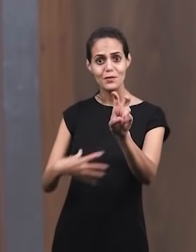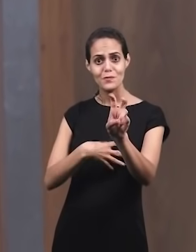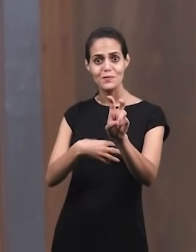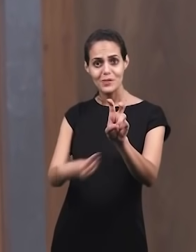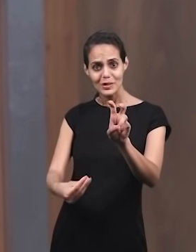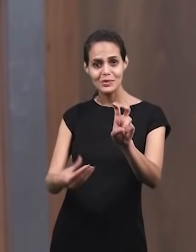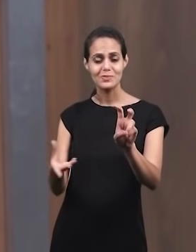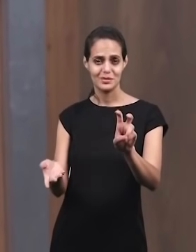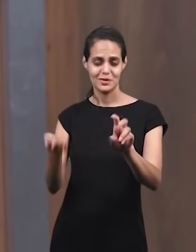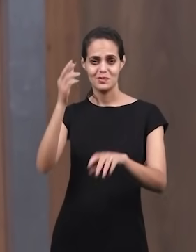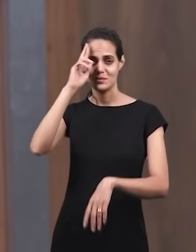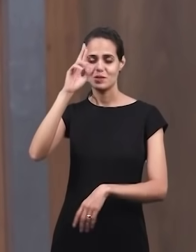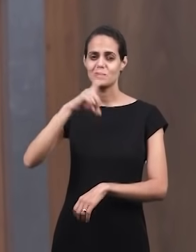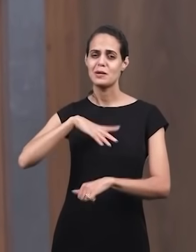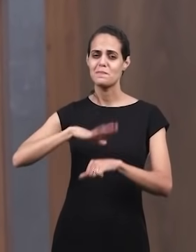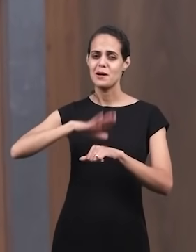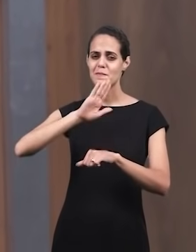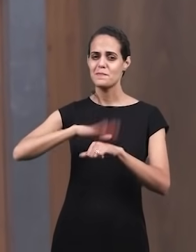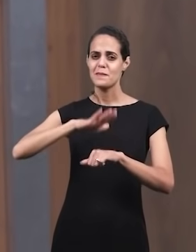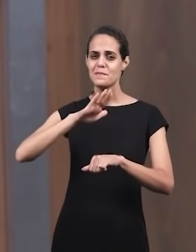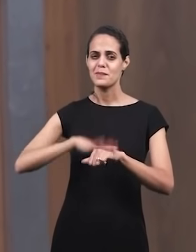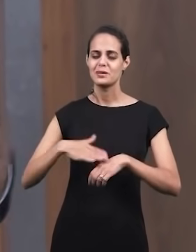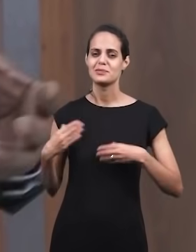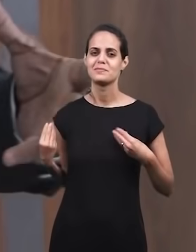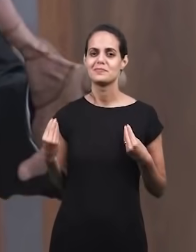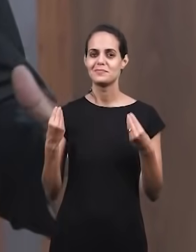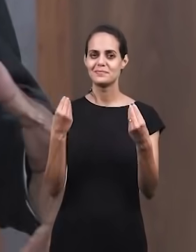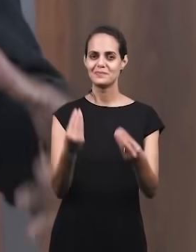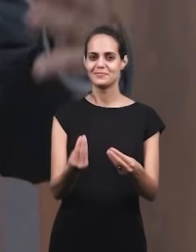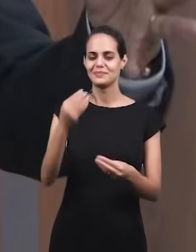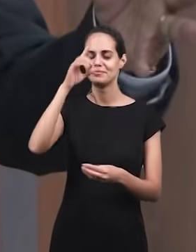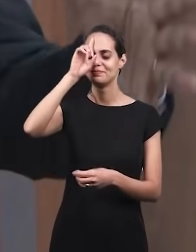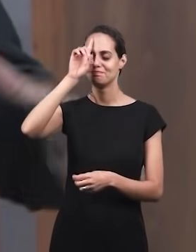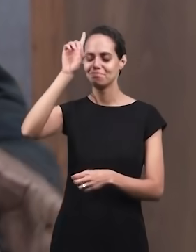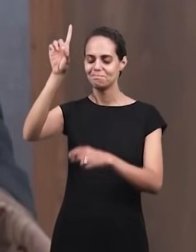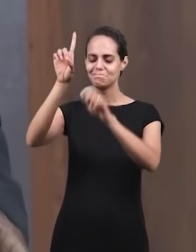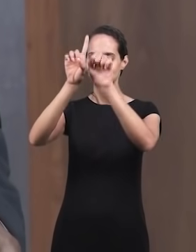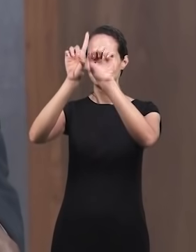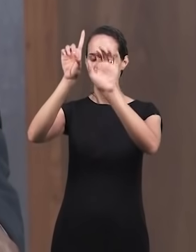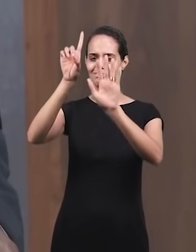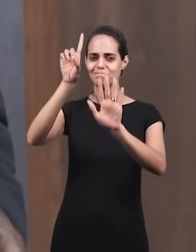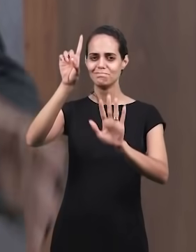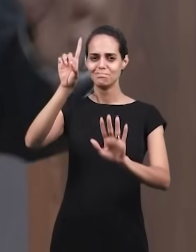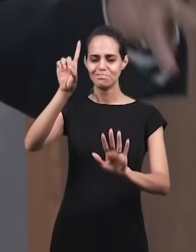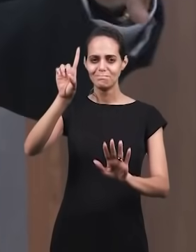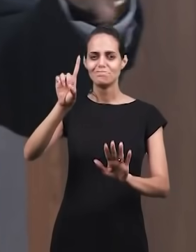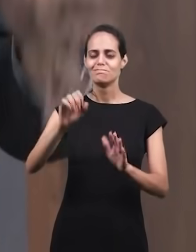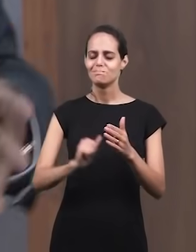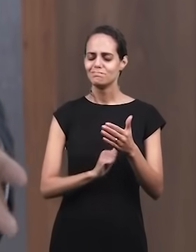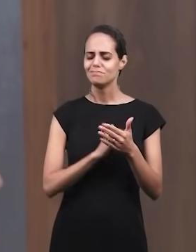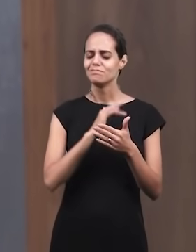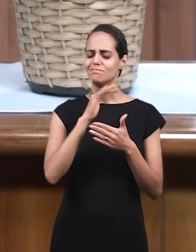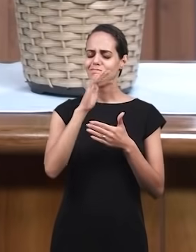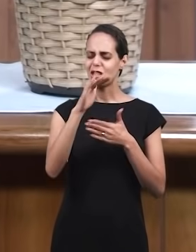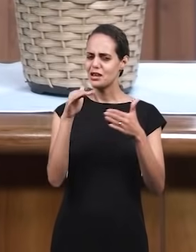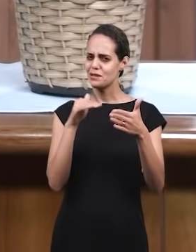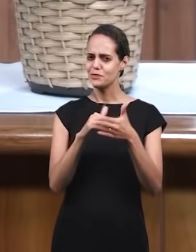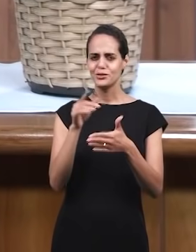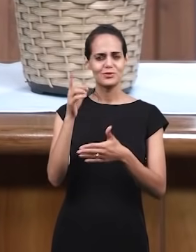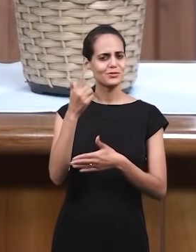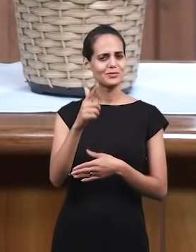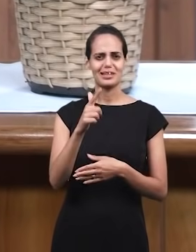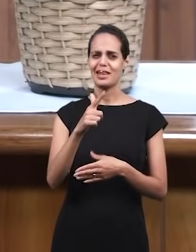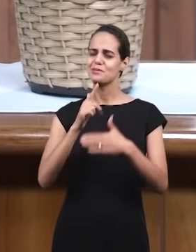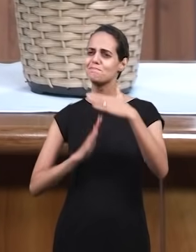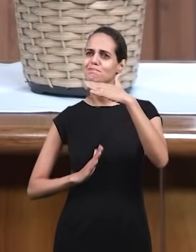Senhor tem muito mais do que você precisa, tem muito mais te dar. Deus é um Deus de abundância. Ele não tem limitação para te abençoar. Ela